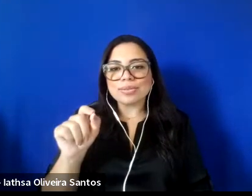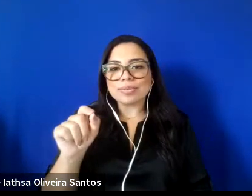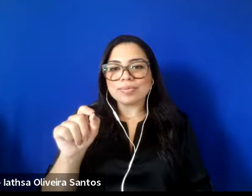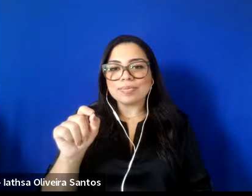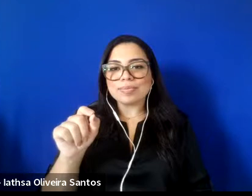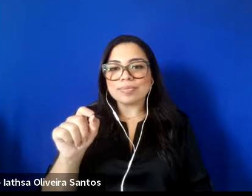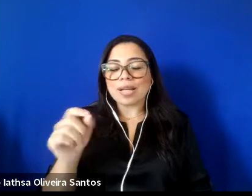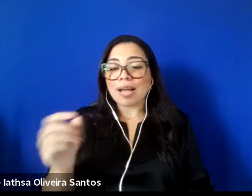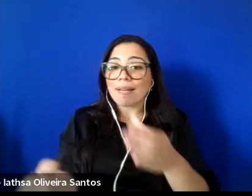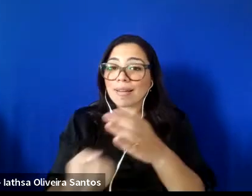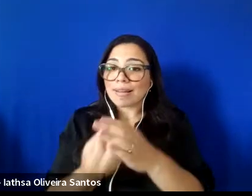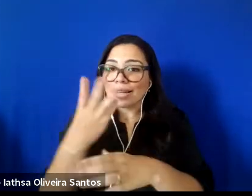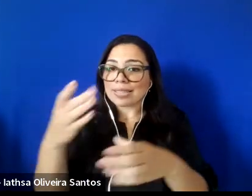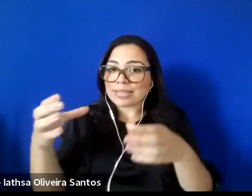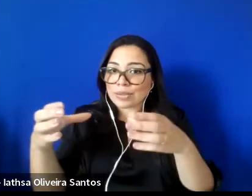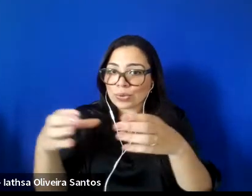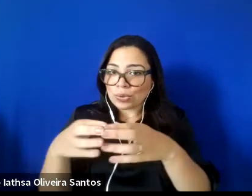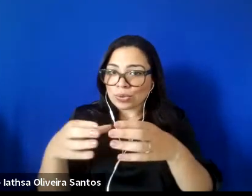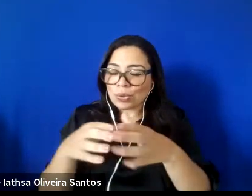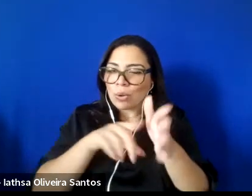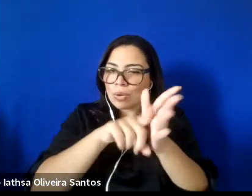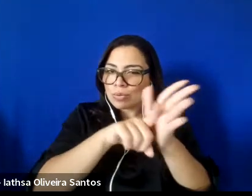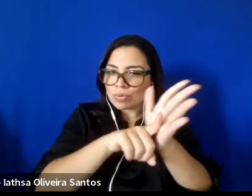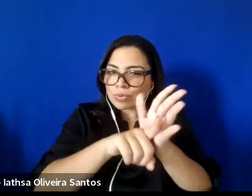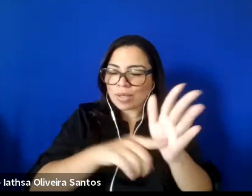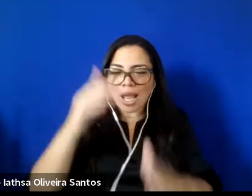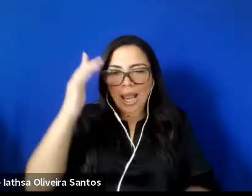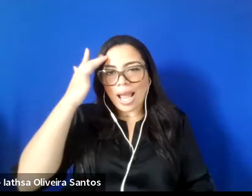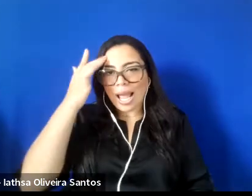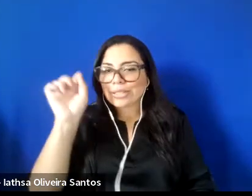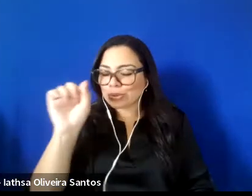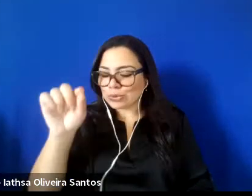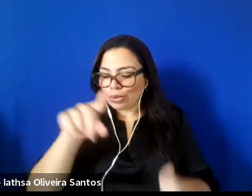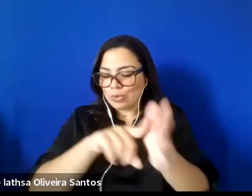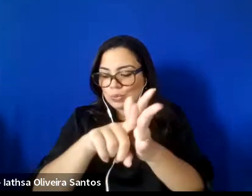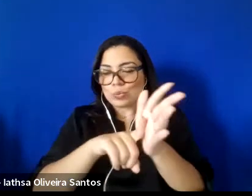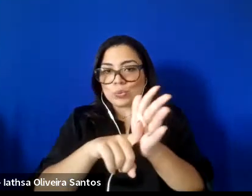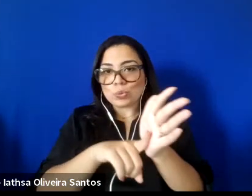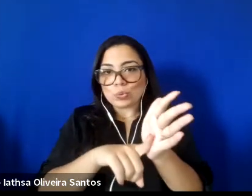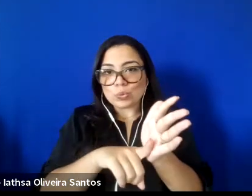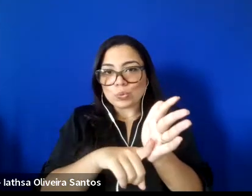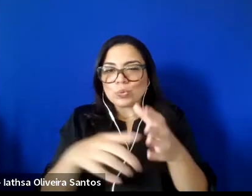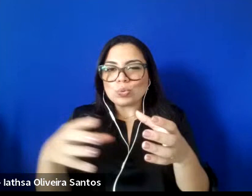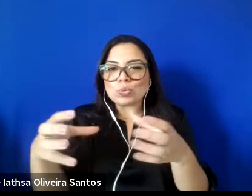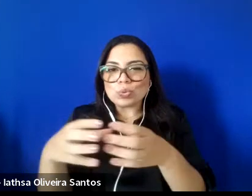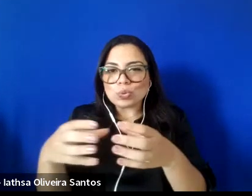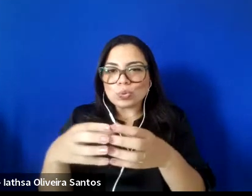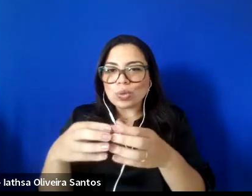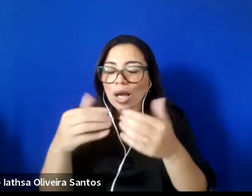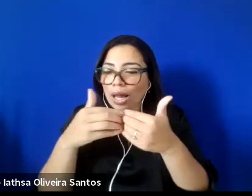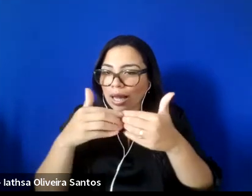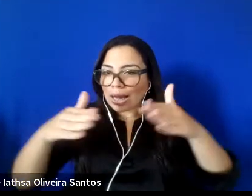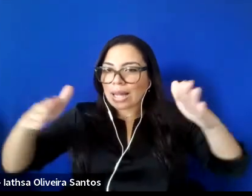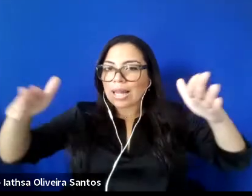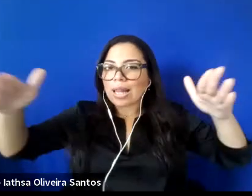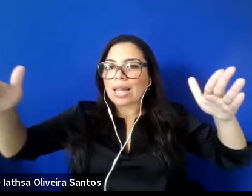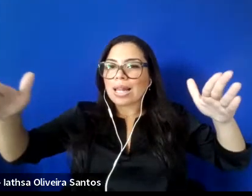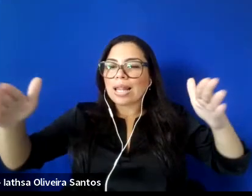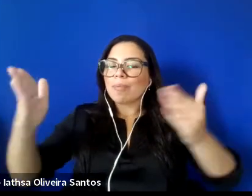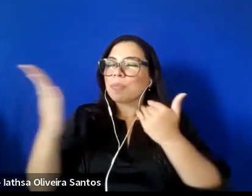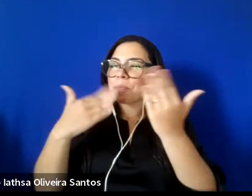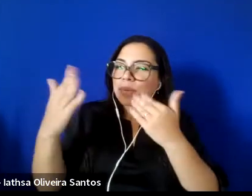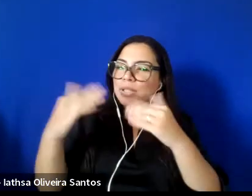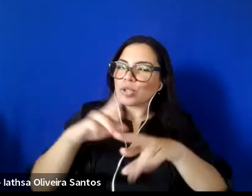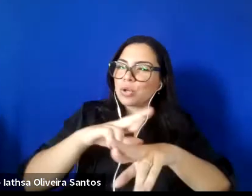pela criação do nosso núcleo de pesquisa. Eu acho que é um núcleo que vai abrir uma porta para muitos diálogos com